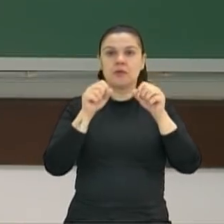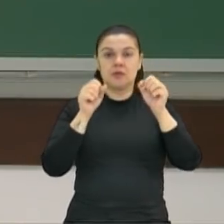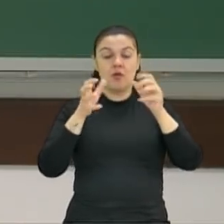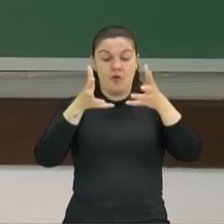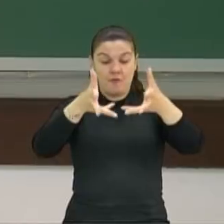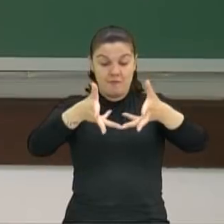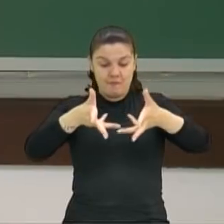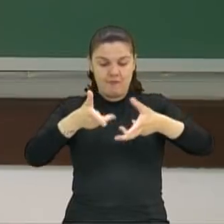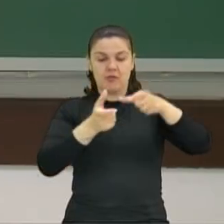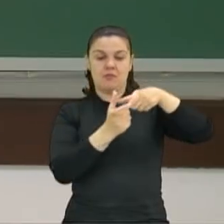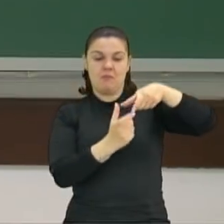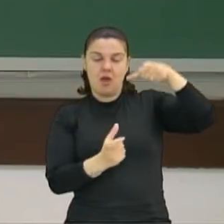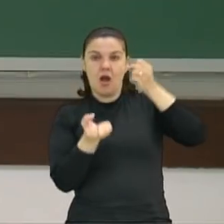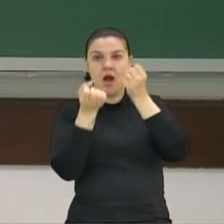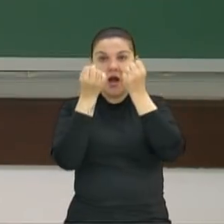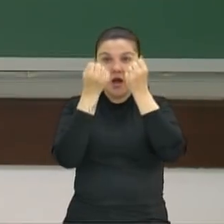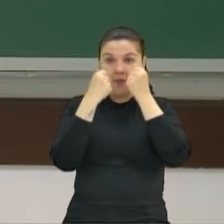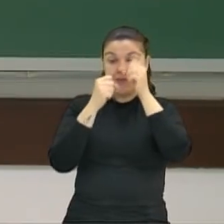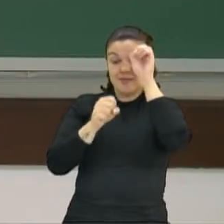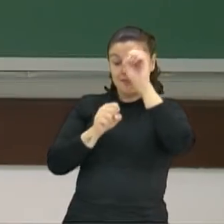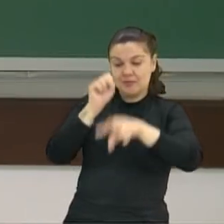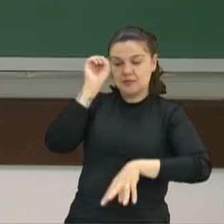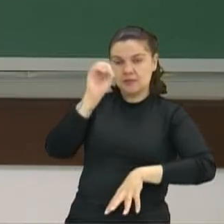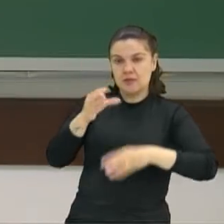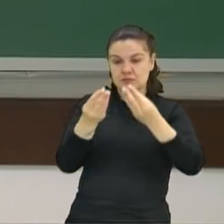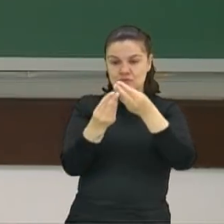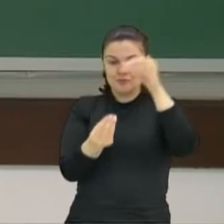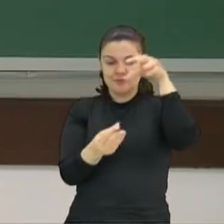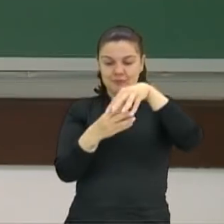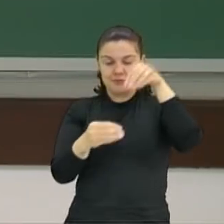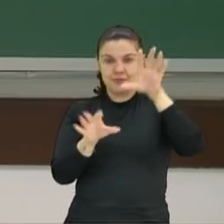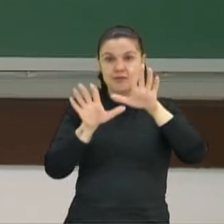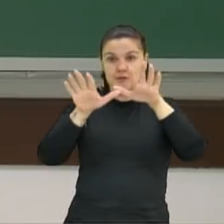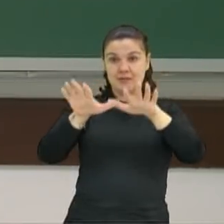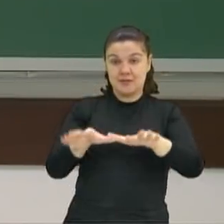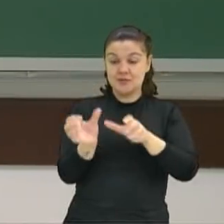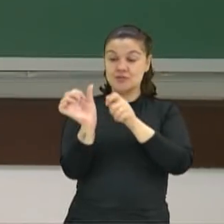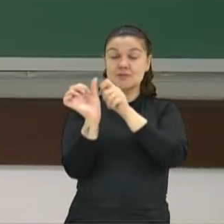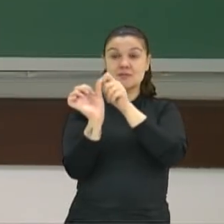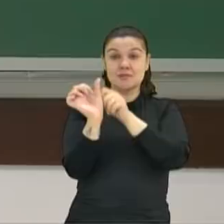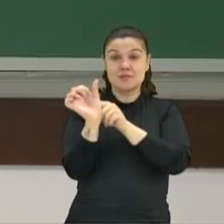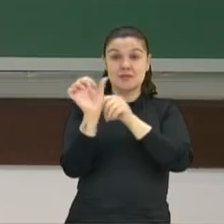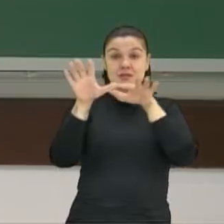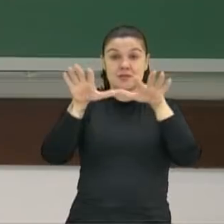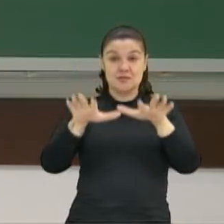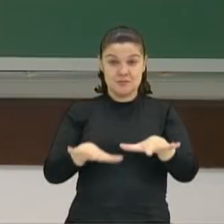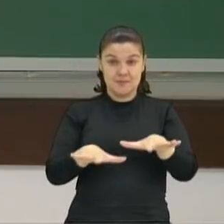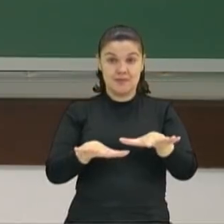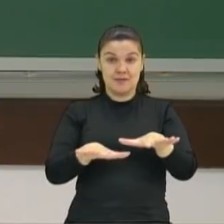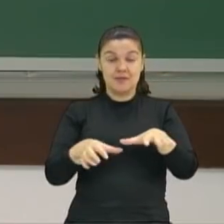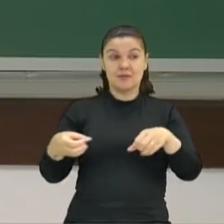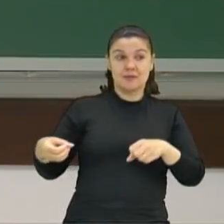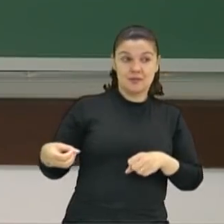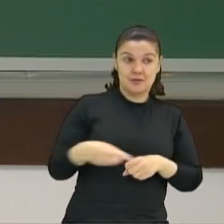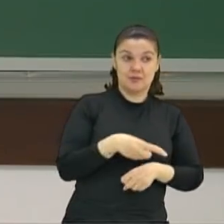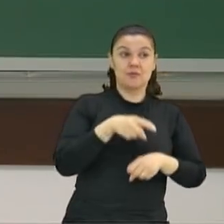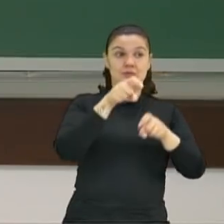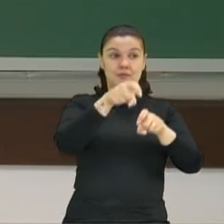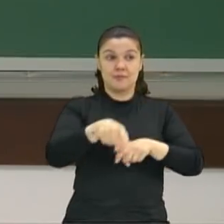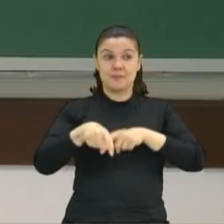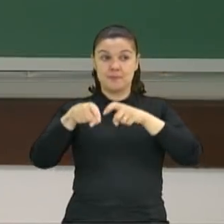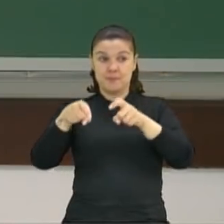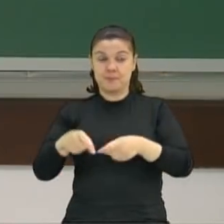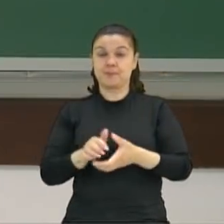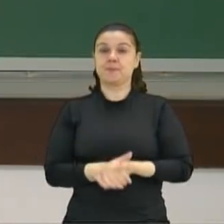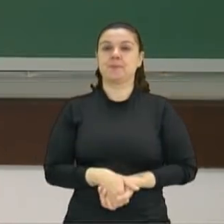deixada a palhada, e daí há um descanso daquele solo por 6 meses, aonde é feito novamente a